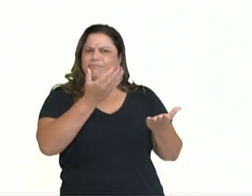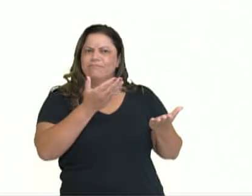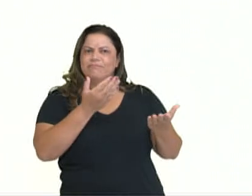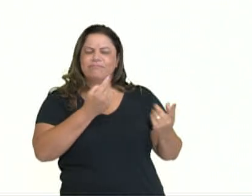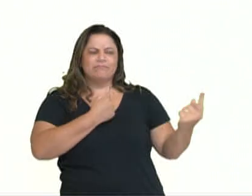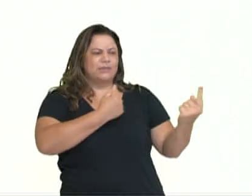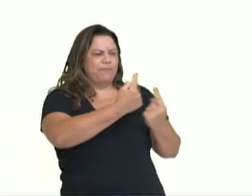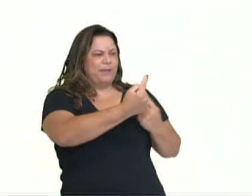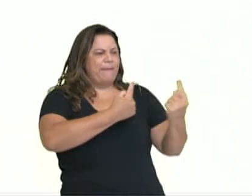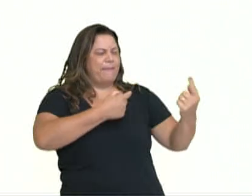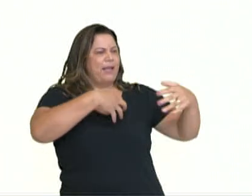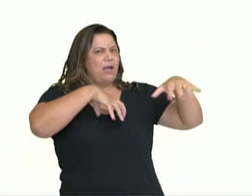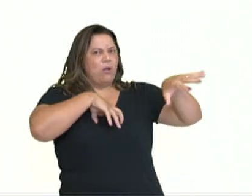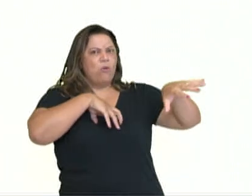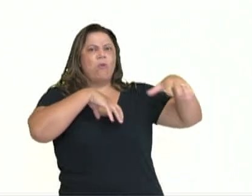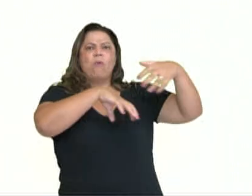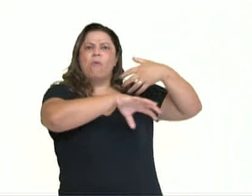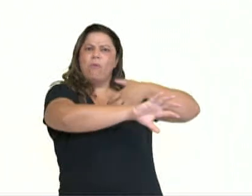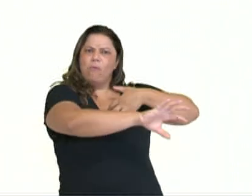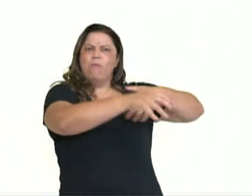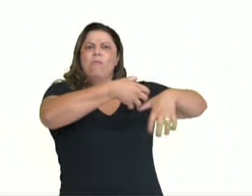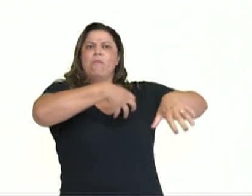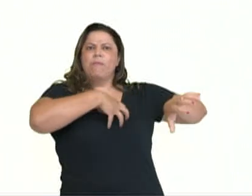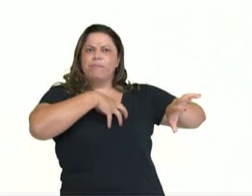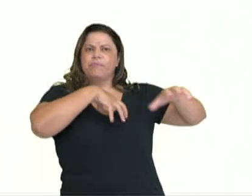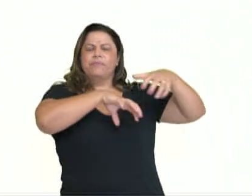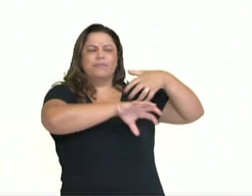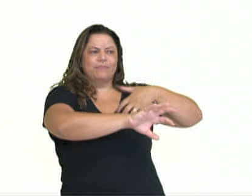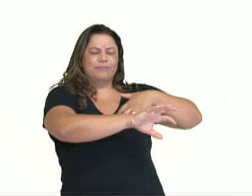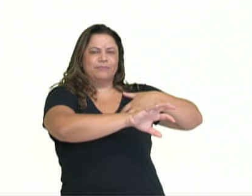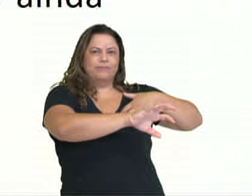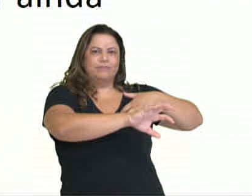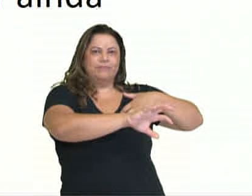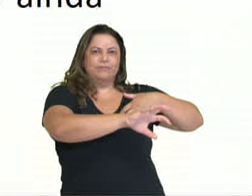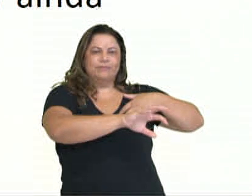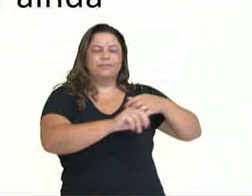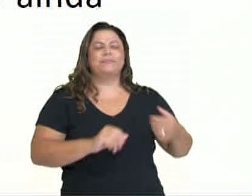uma empatia, uma identificação pela linguagem.